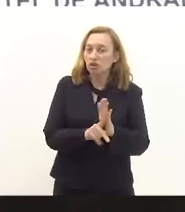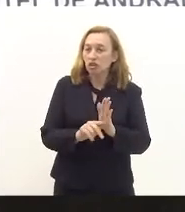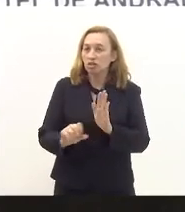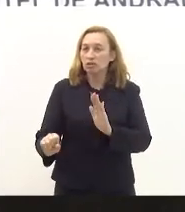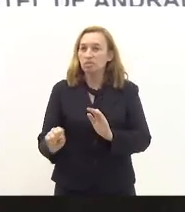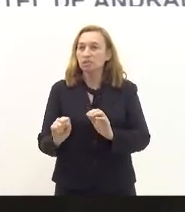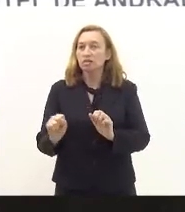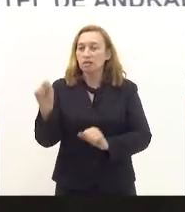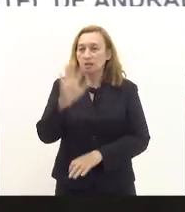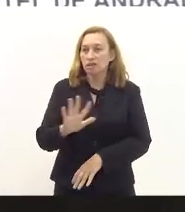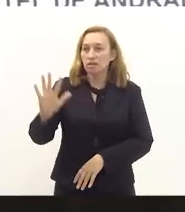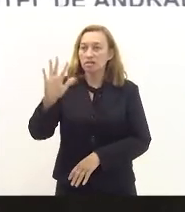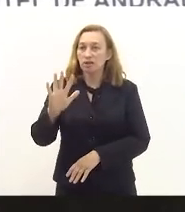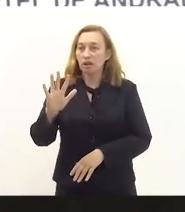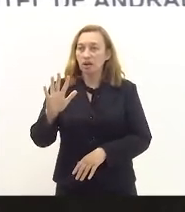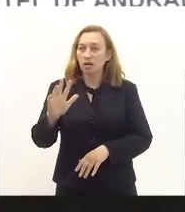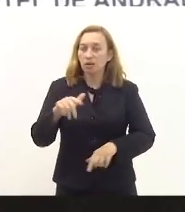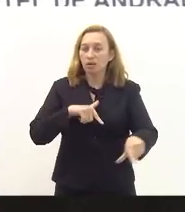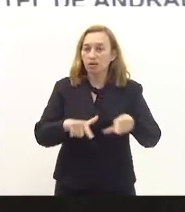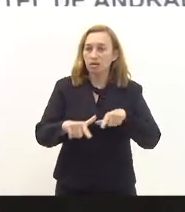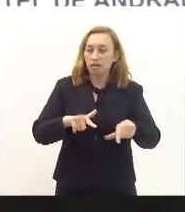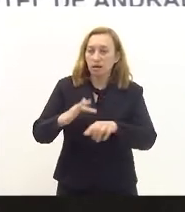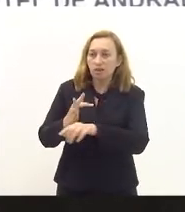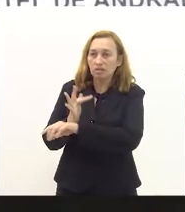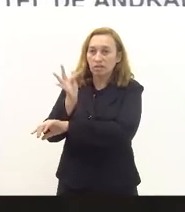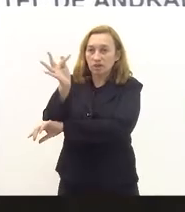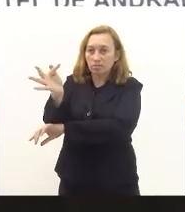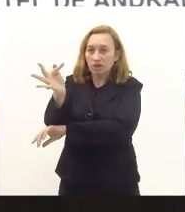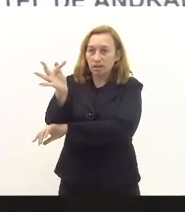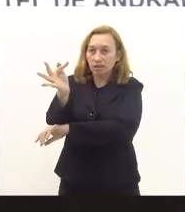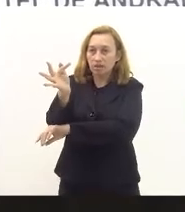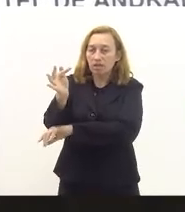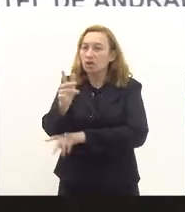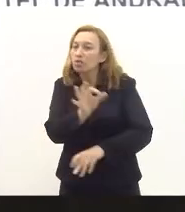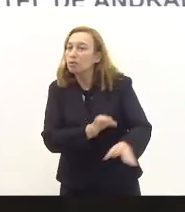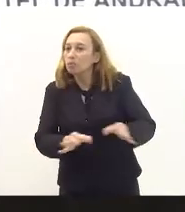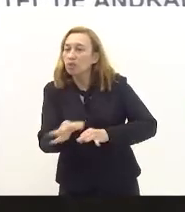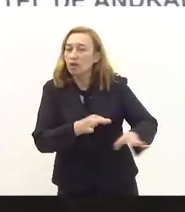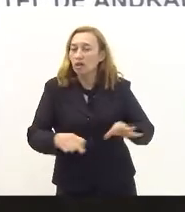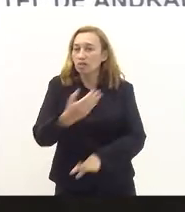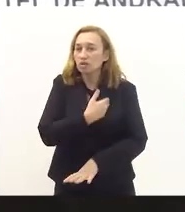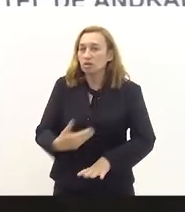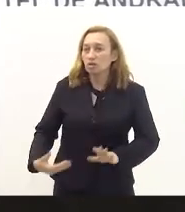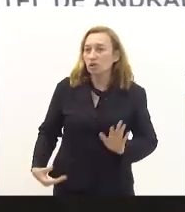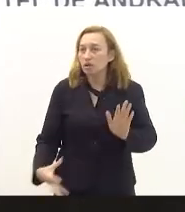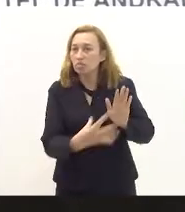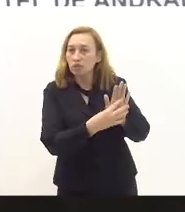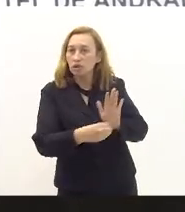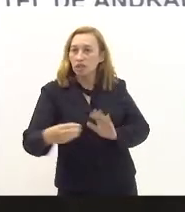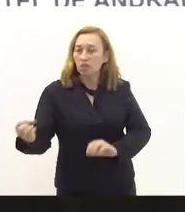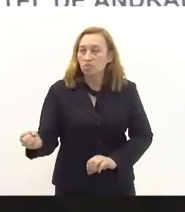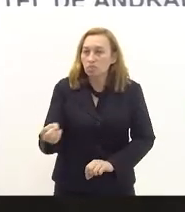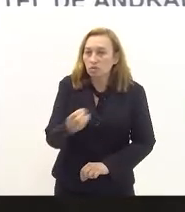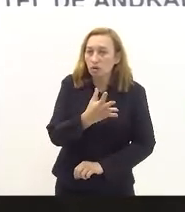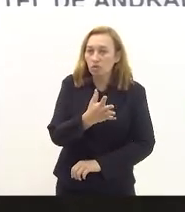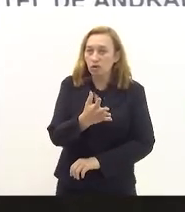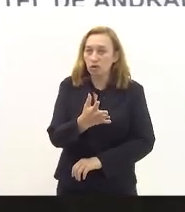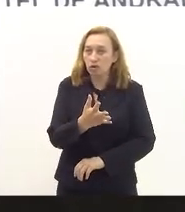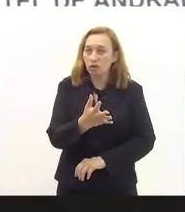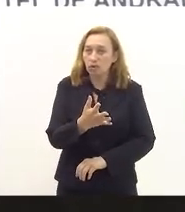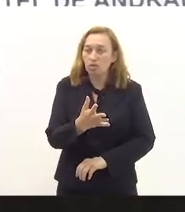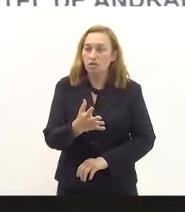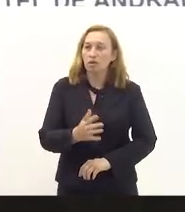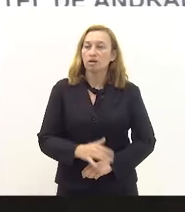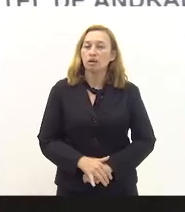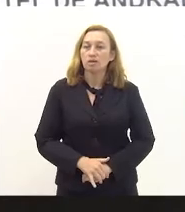da Esperança, explicita um programa de governo moderno, arrojado e